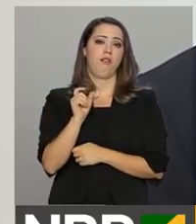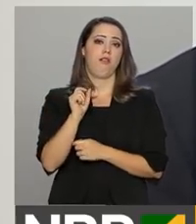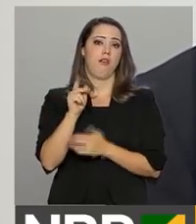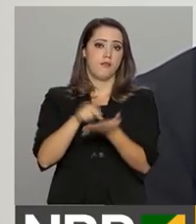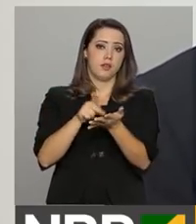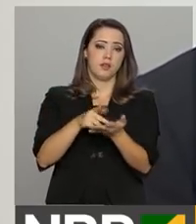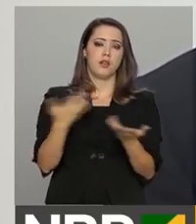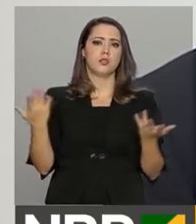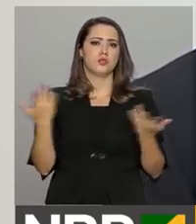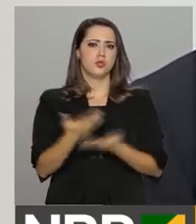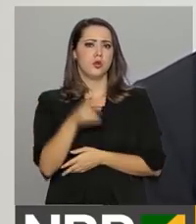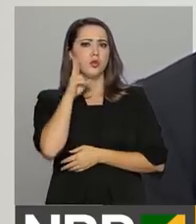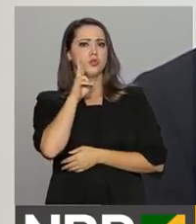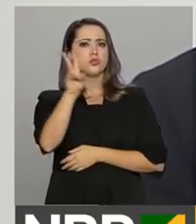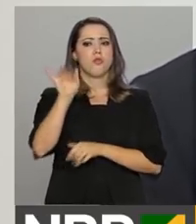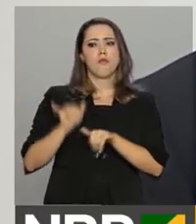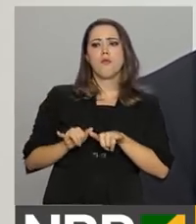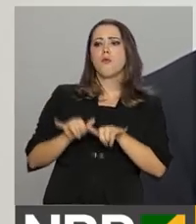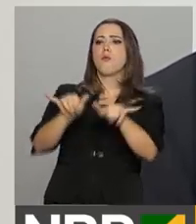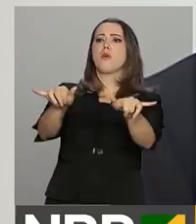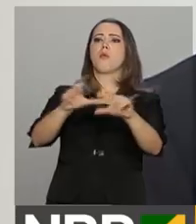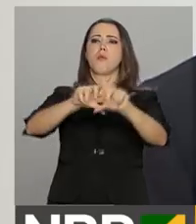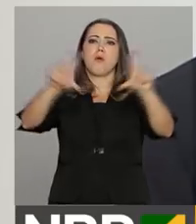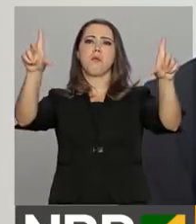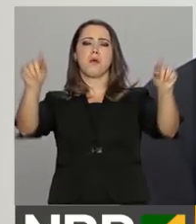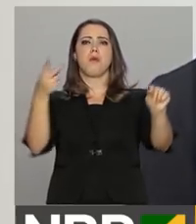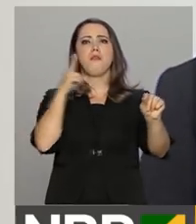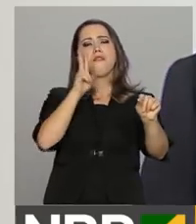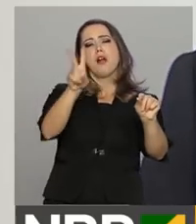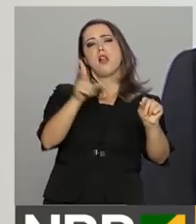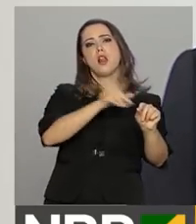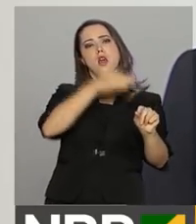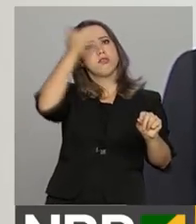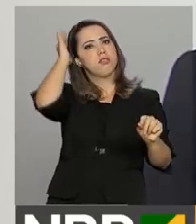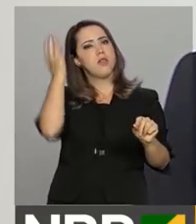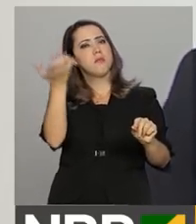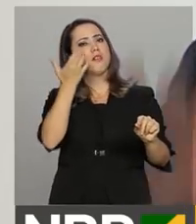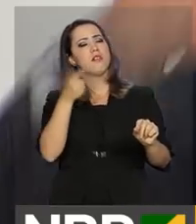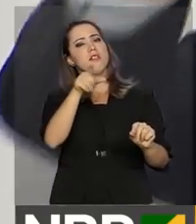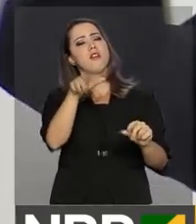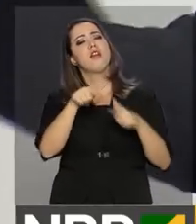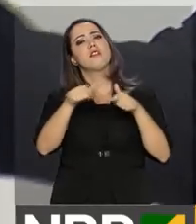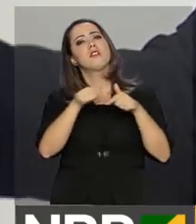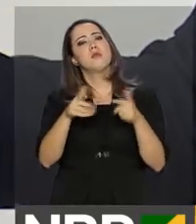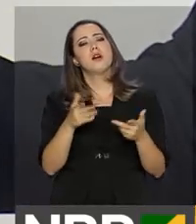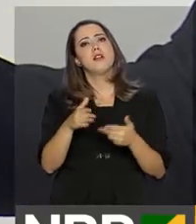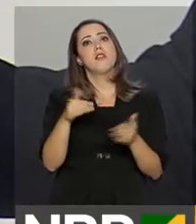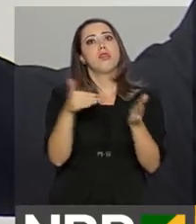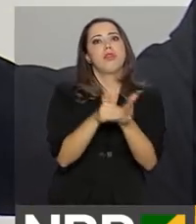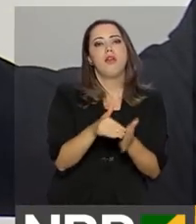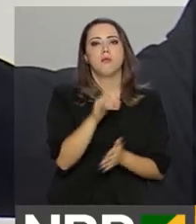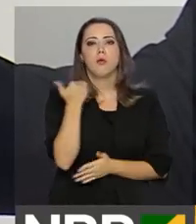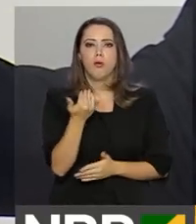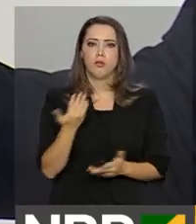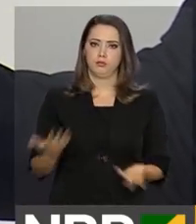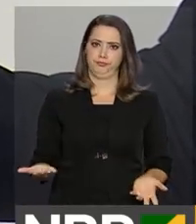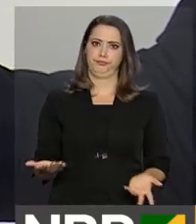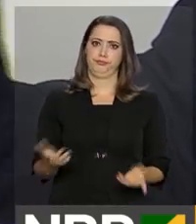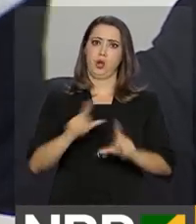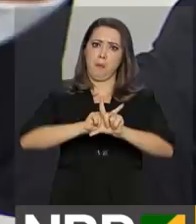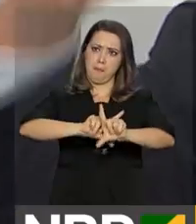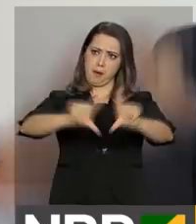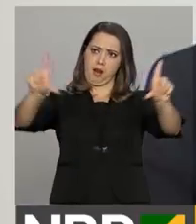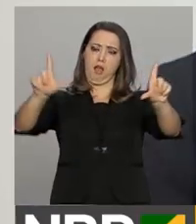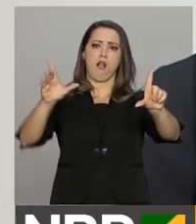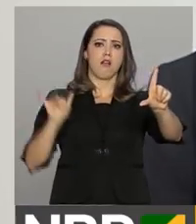ainda hoje passei lá pelo aeroporto é uma coisa que temer quer que você trabalha até morrer esta placa que está lá é no aeroporto